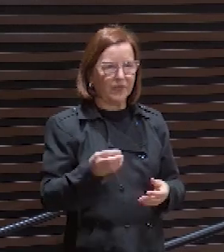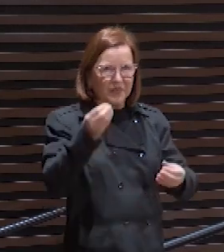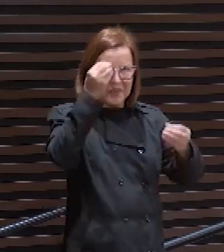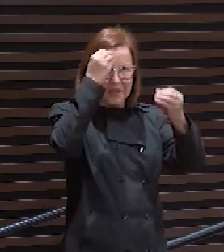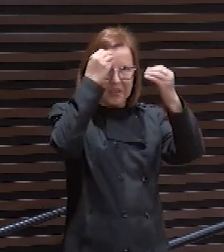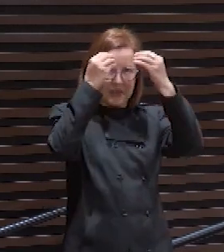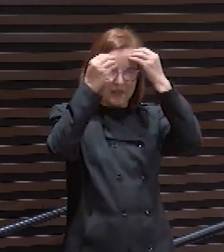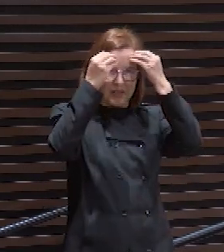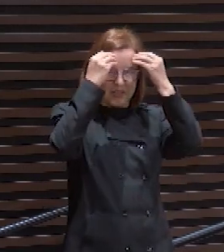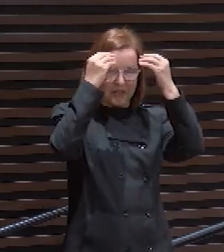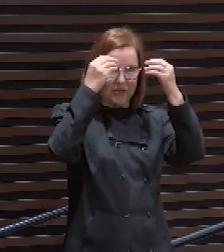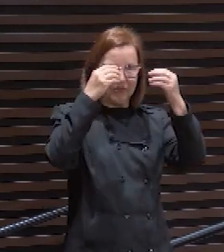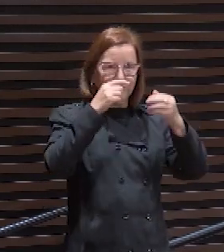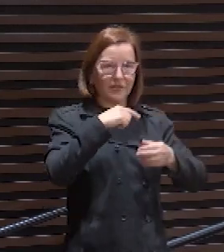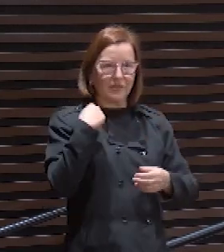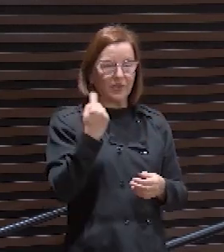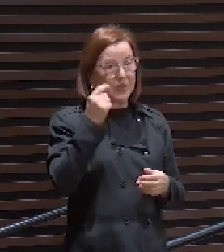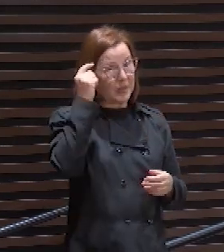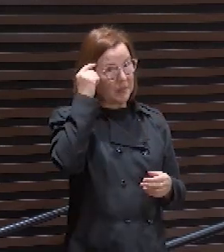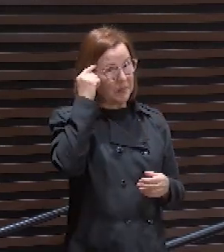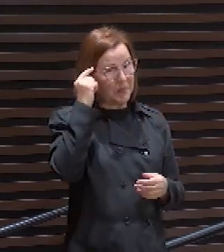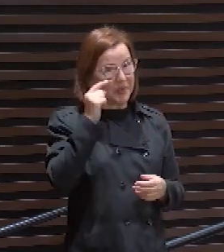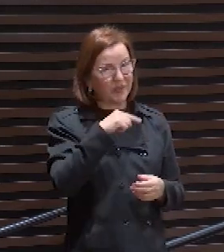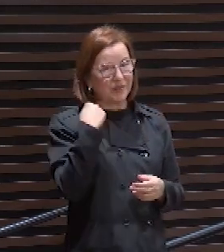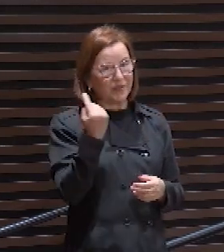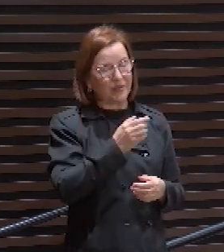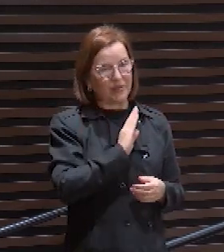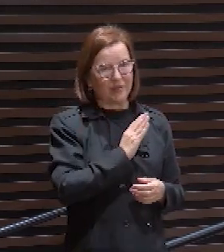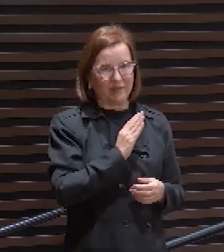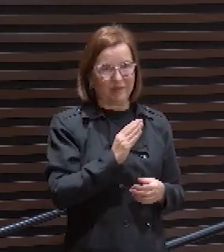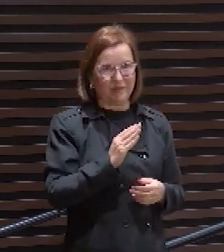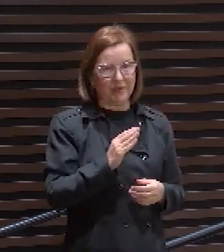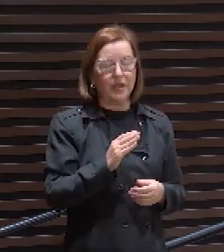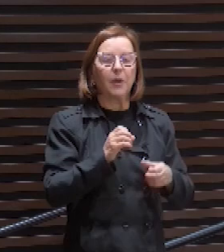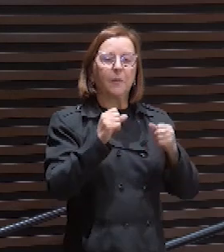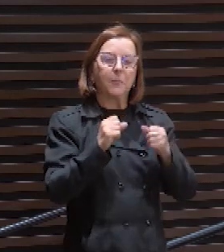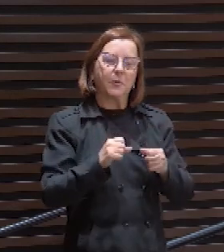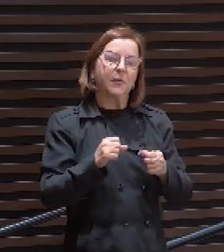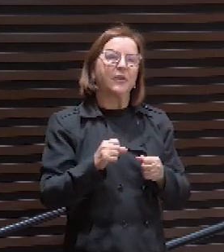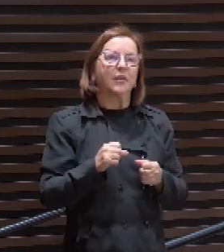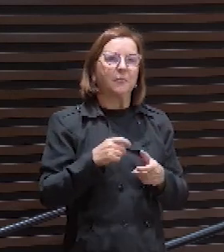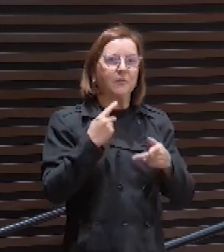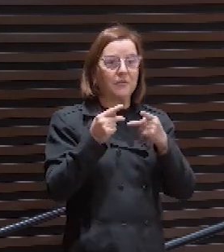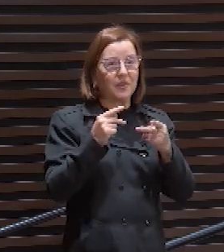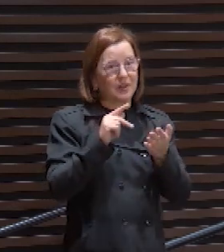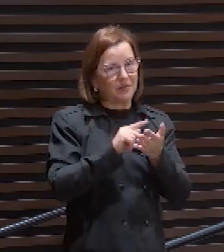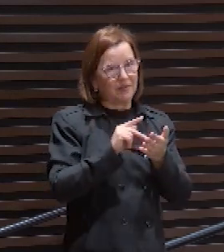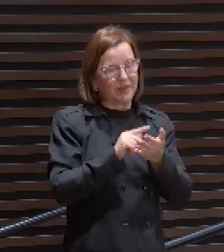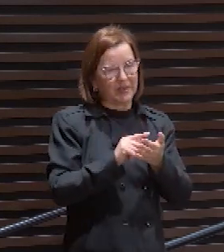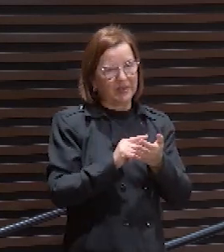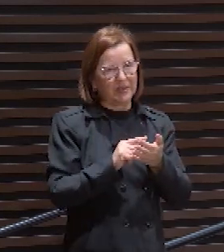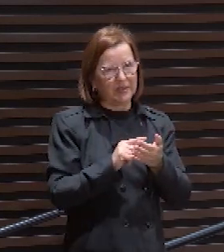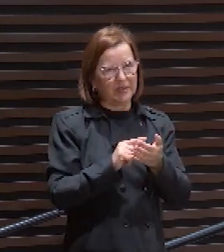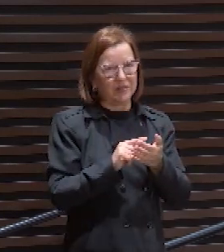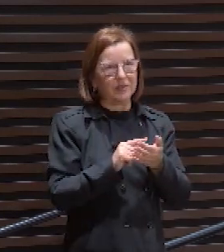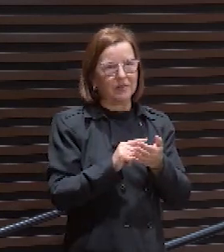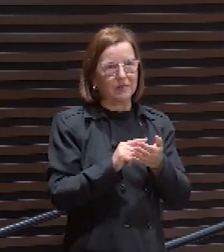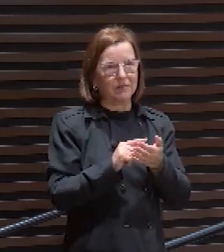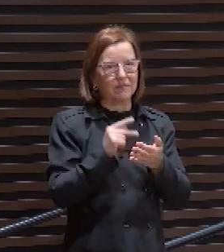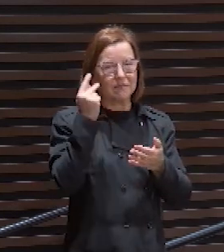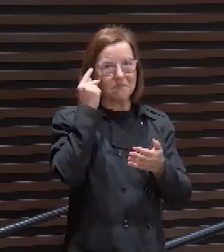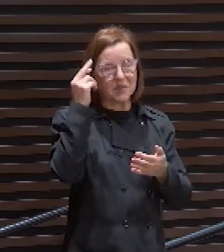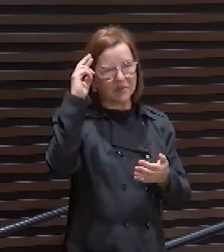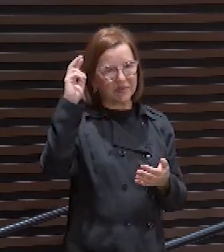nossa mente e no nosso coração. E a gente pode ser sincero com a gente mesmo. A gente passa tanto tempo dentro